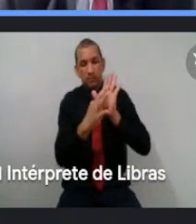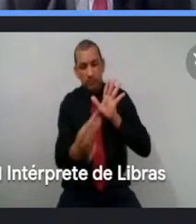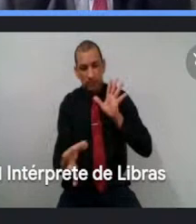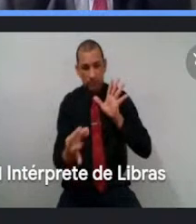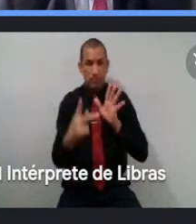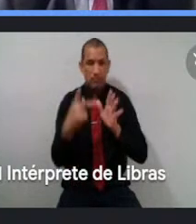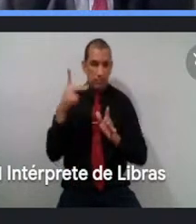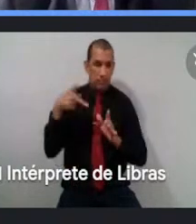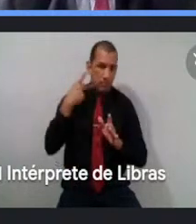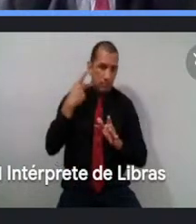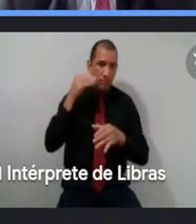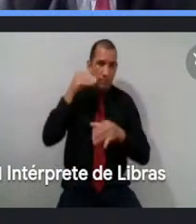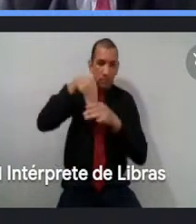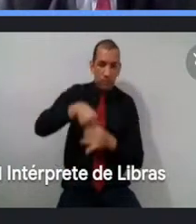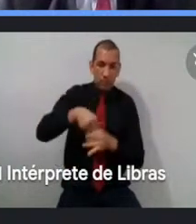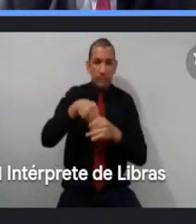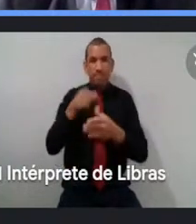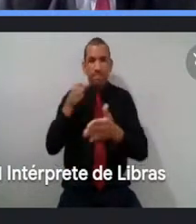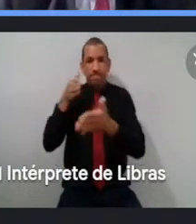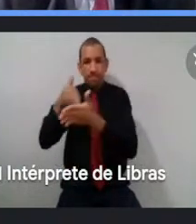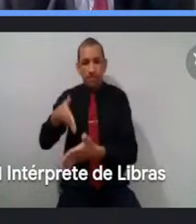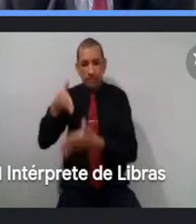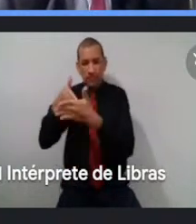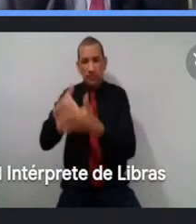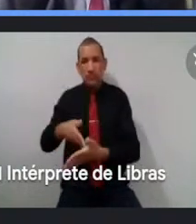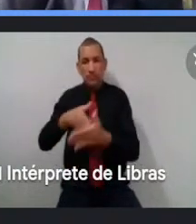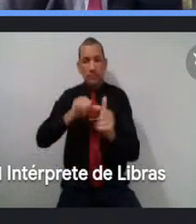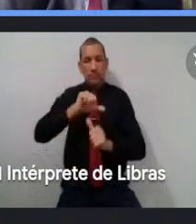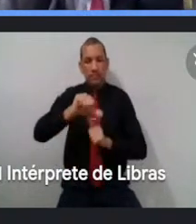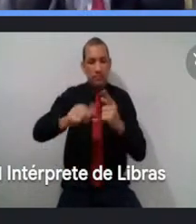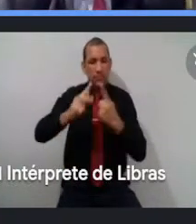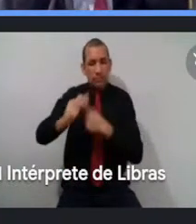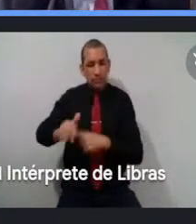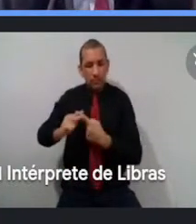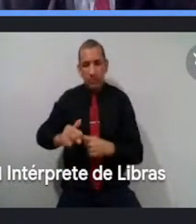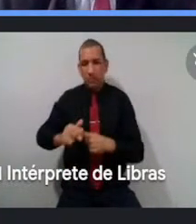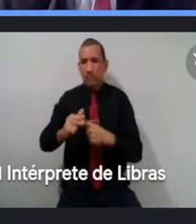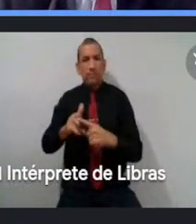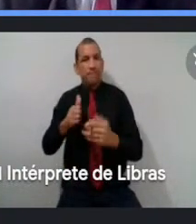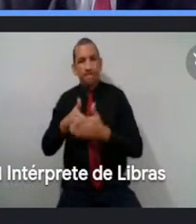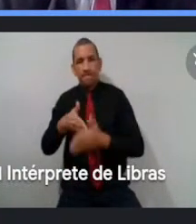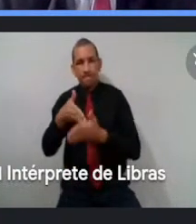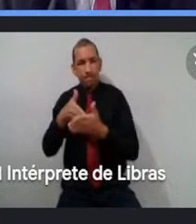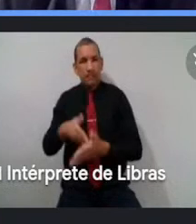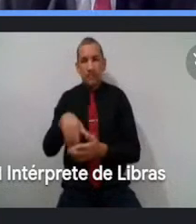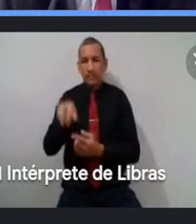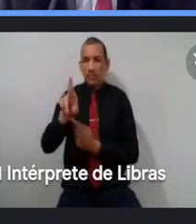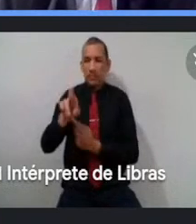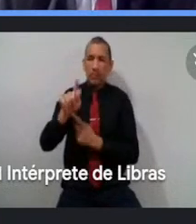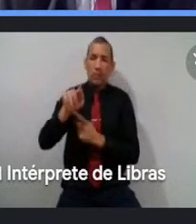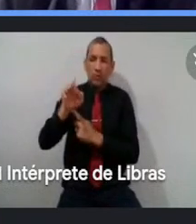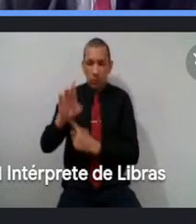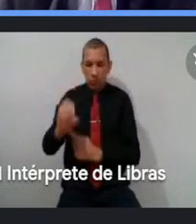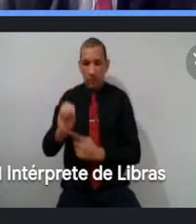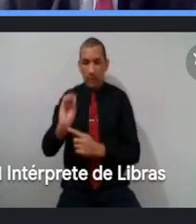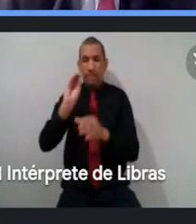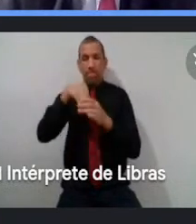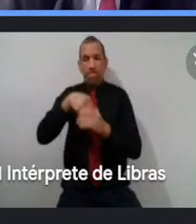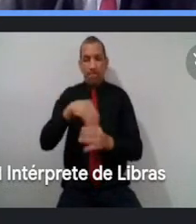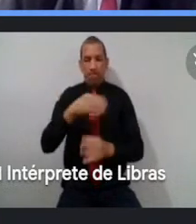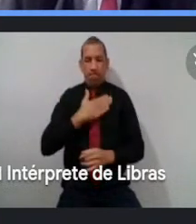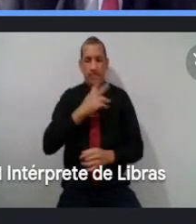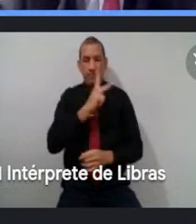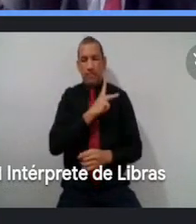Procuradoria Regional Eleitoral estou indeferido o pedido de regularização que possa interessar Vicente Rodrigues de Araújo É como vote o